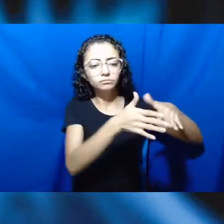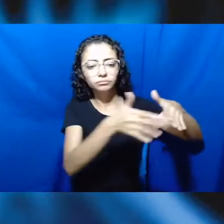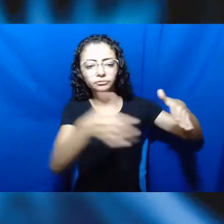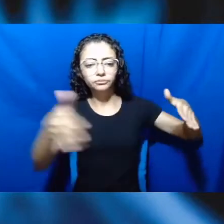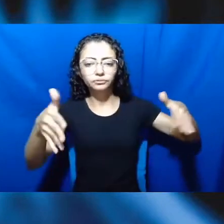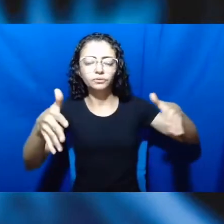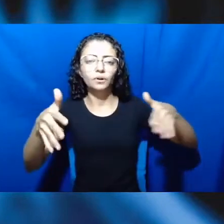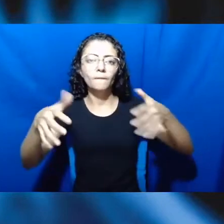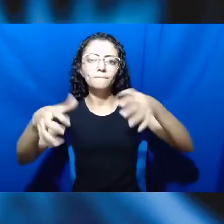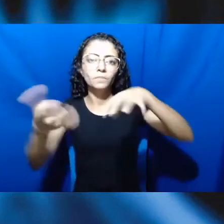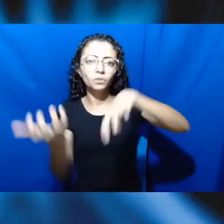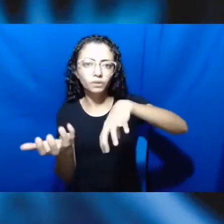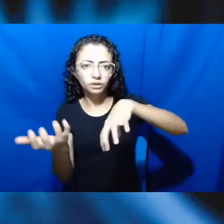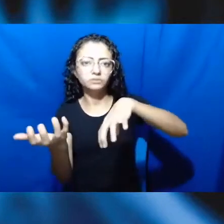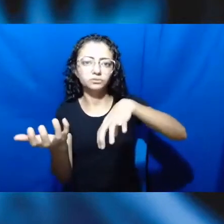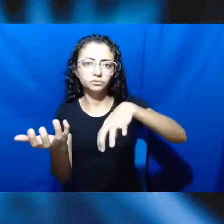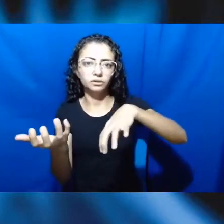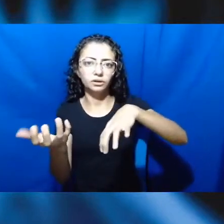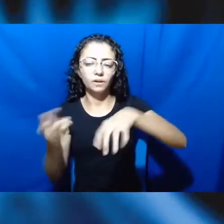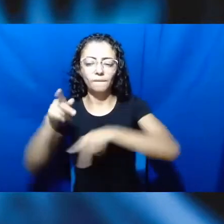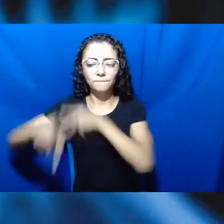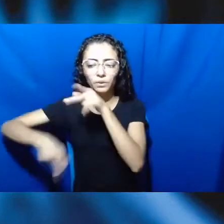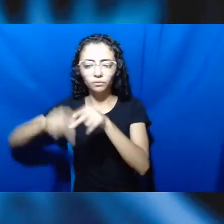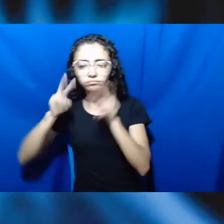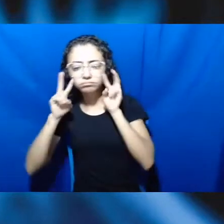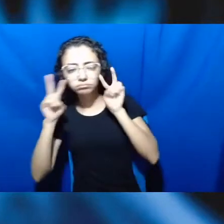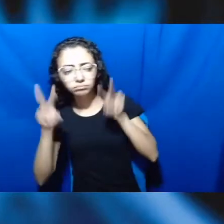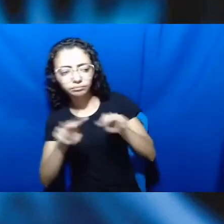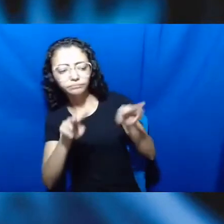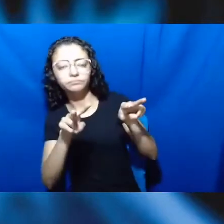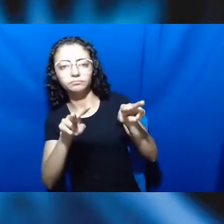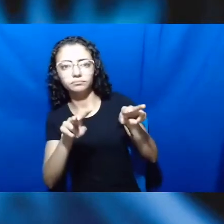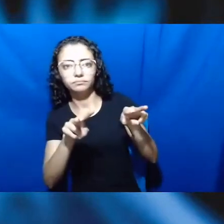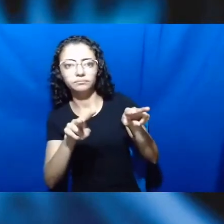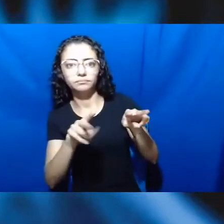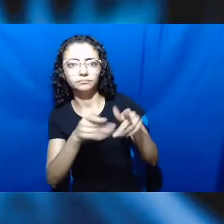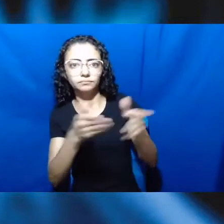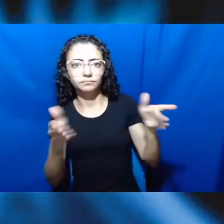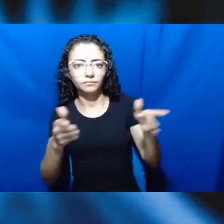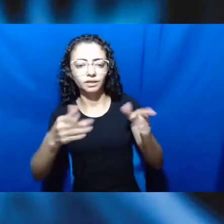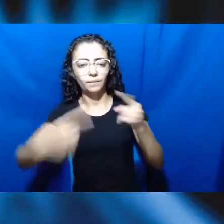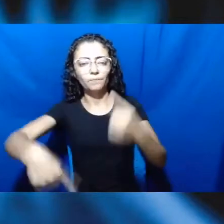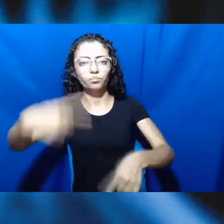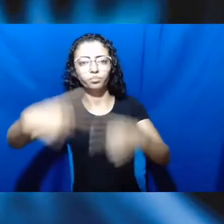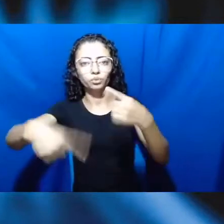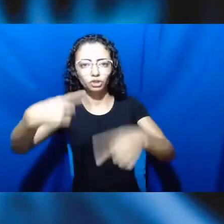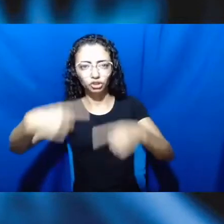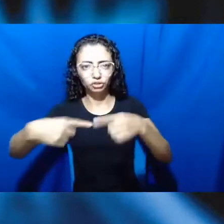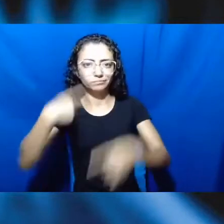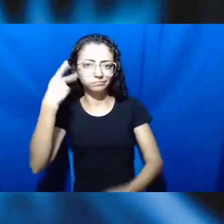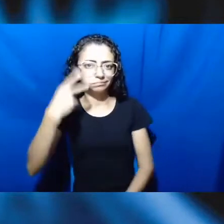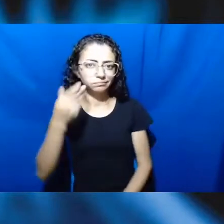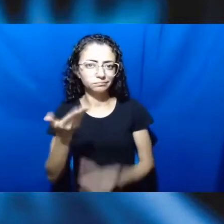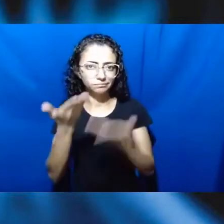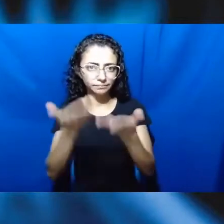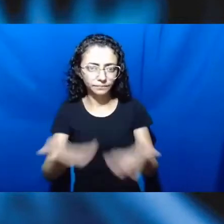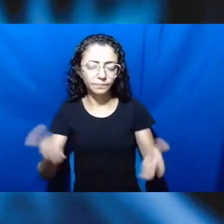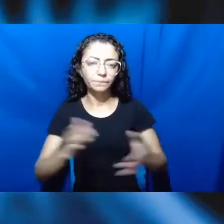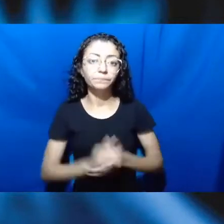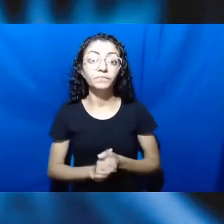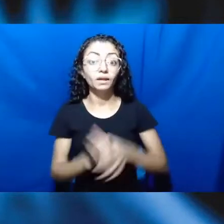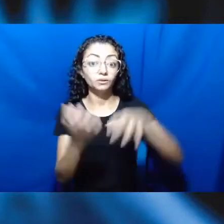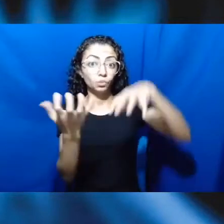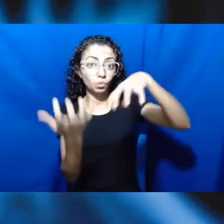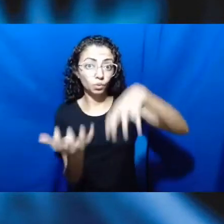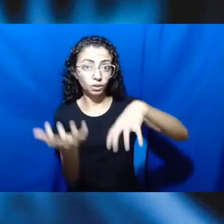para a sua casa, que é o Congresso, que tem um buraco para jogar políticos desonestos. E lá no Congresso, instalado lá